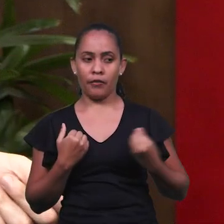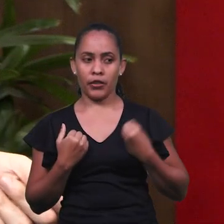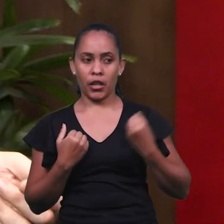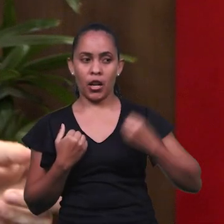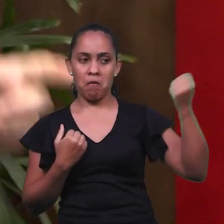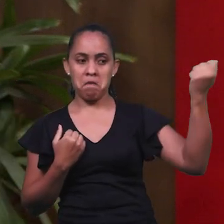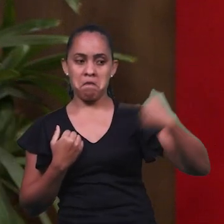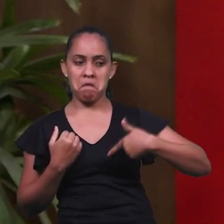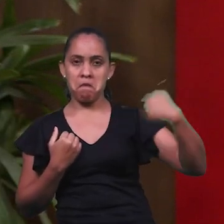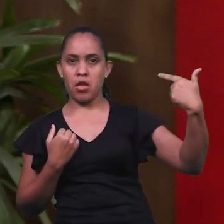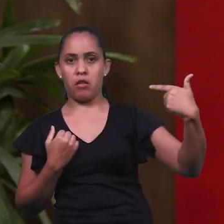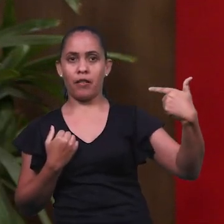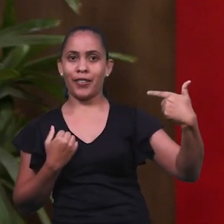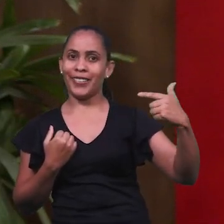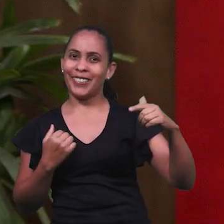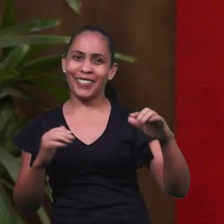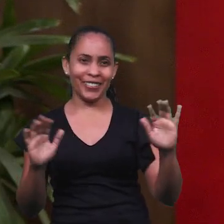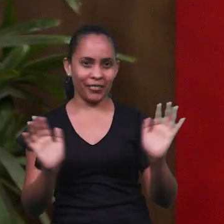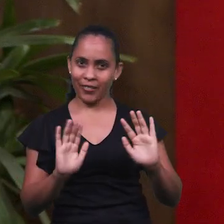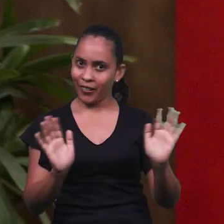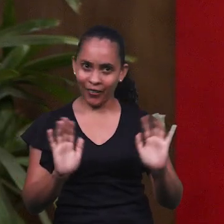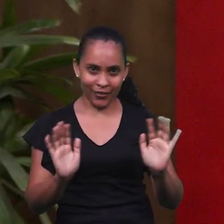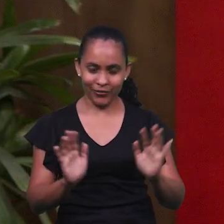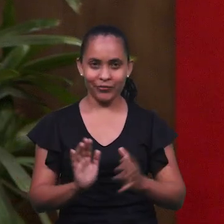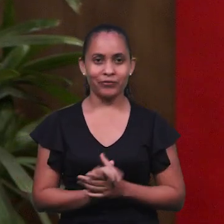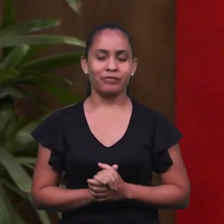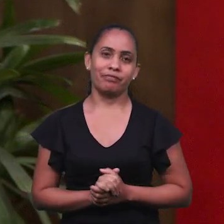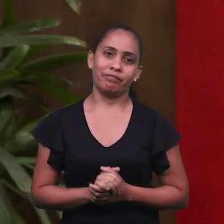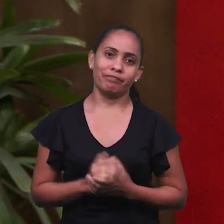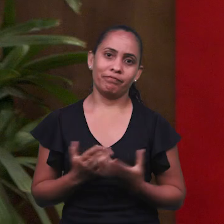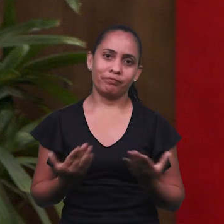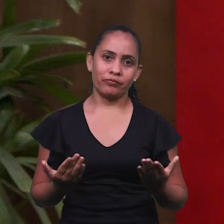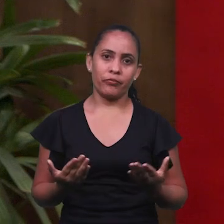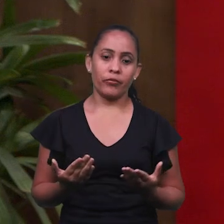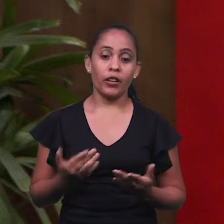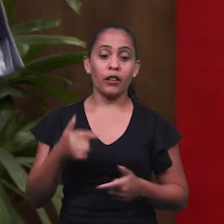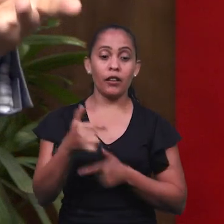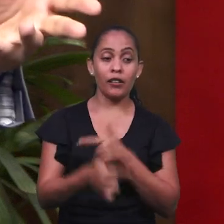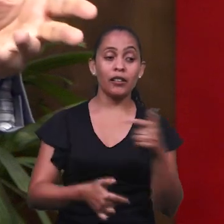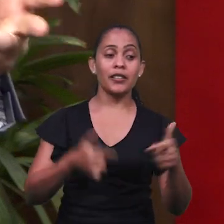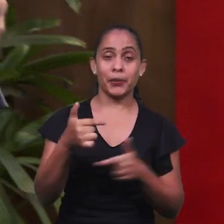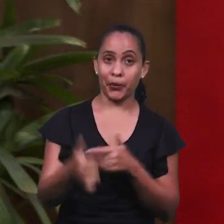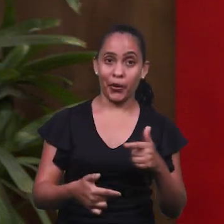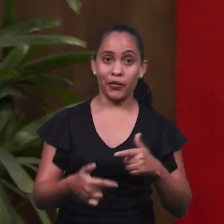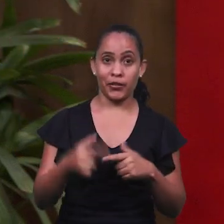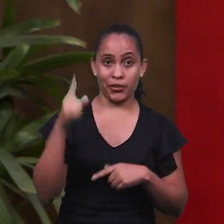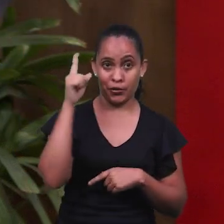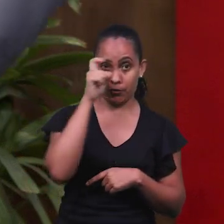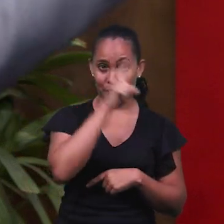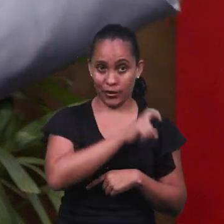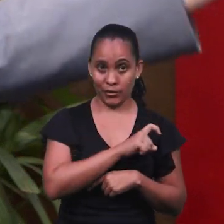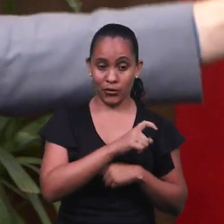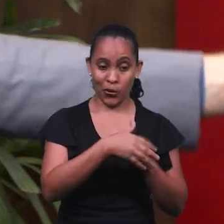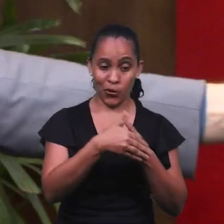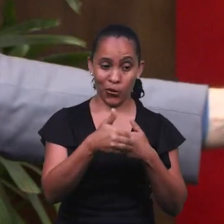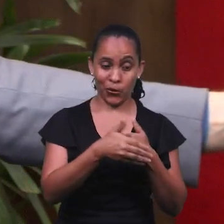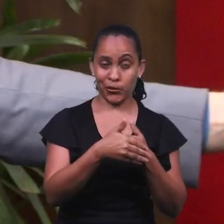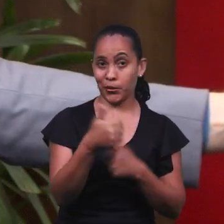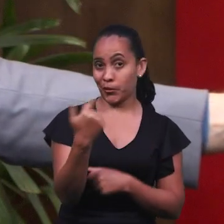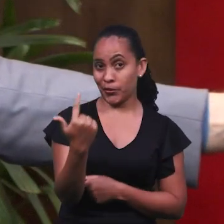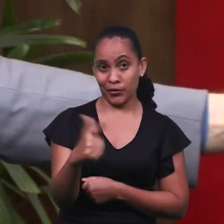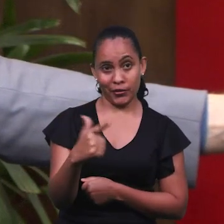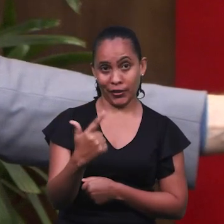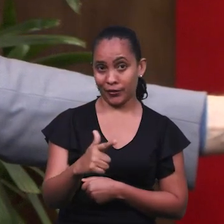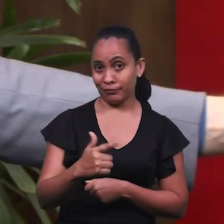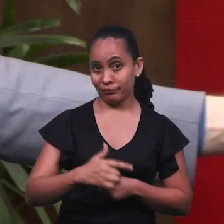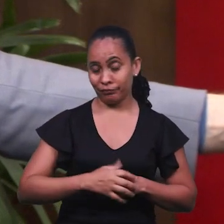sua. Mas você olhou uma janelinha. Mas e as provas que eles passam? Que não tem o consolo que o pastor